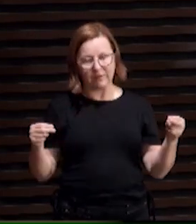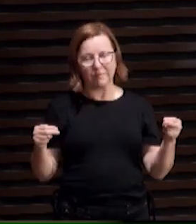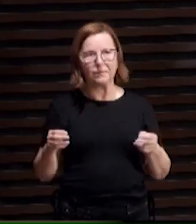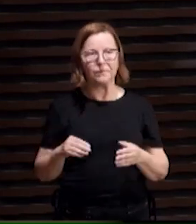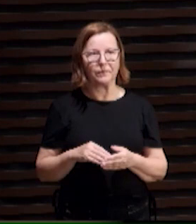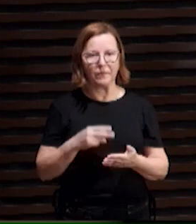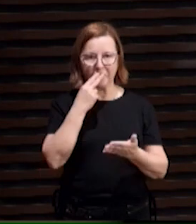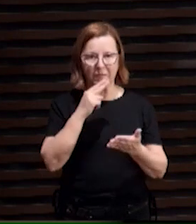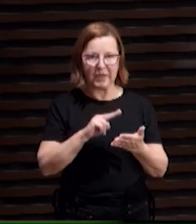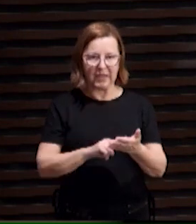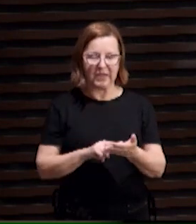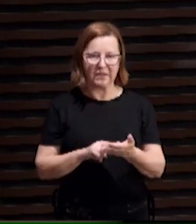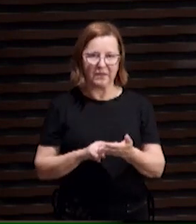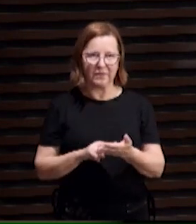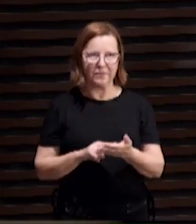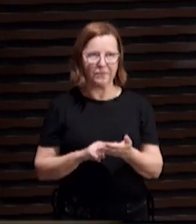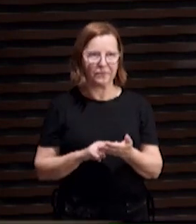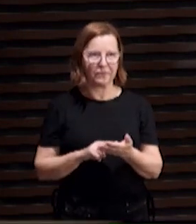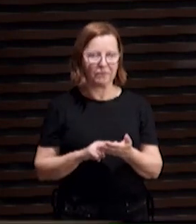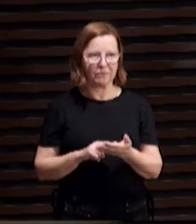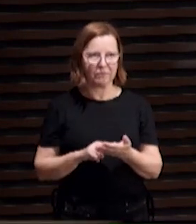uma carta de alento,